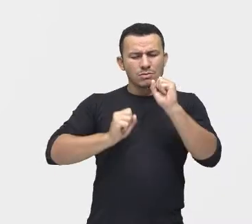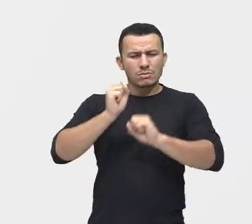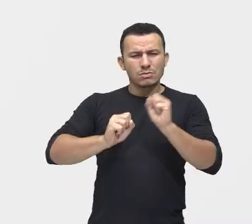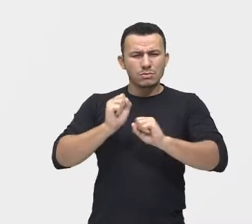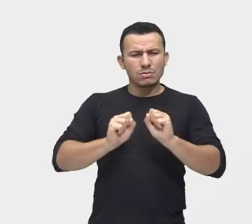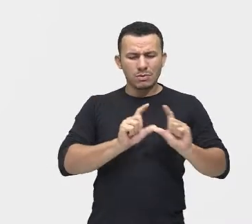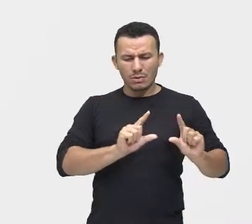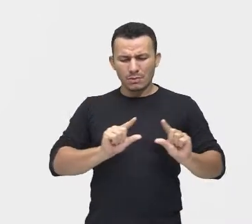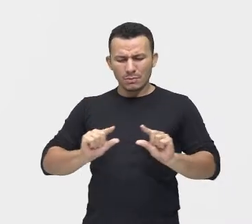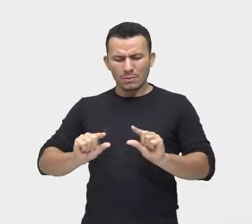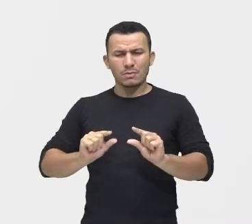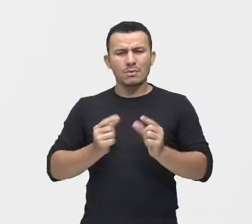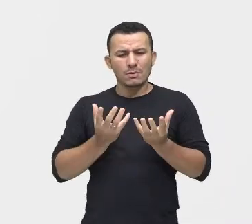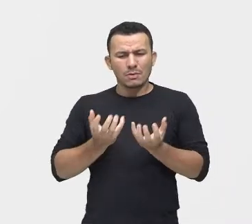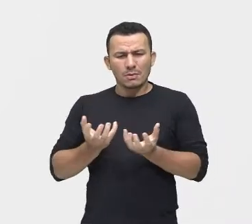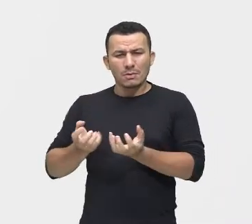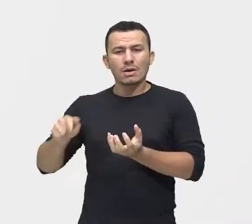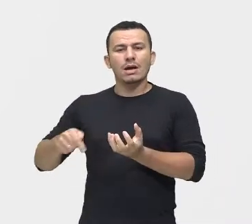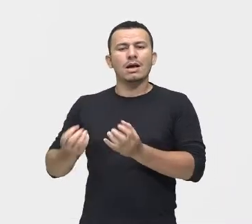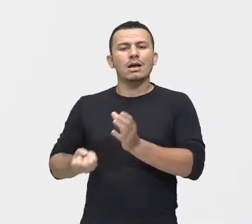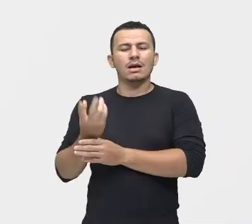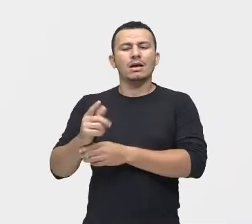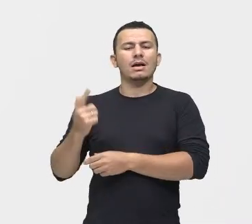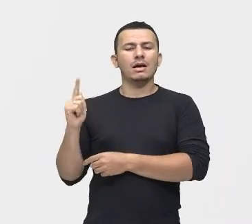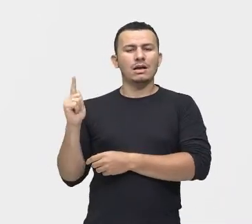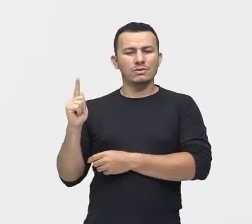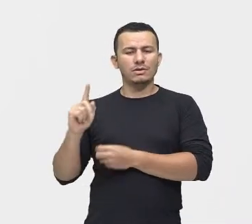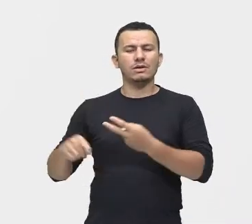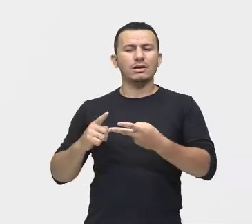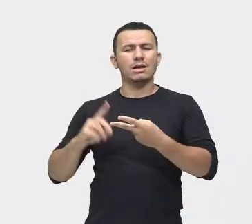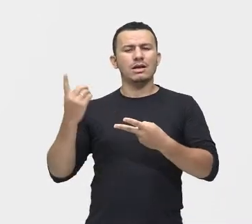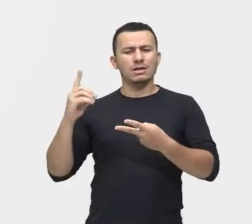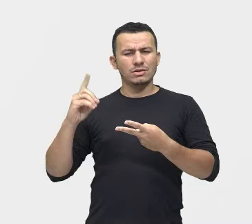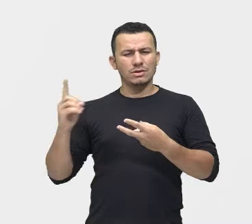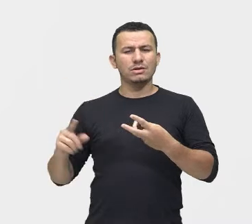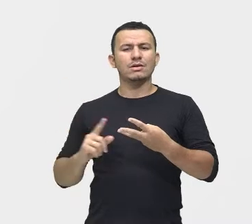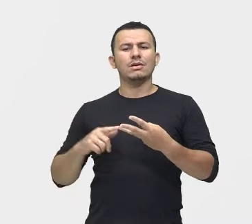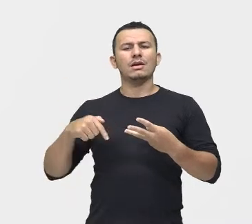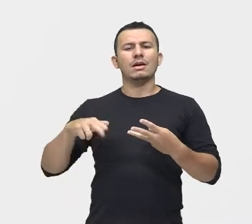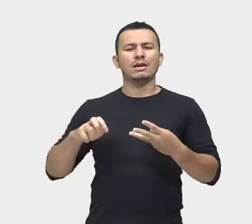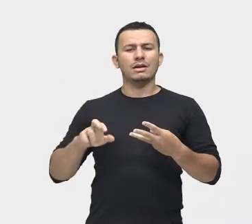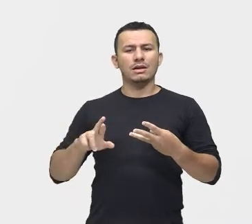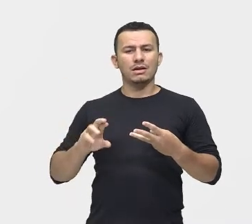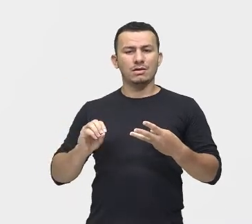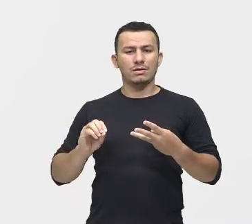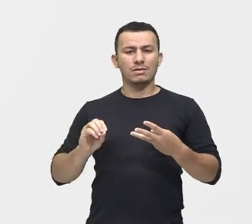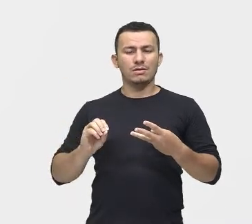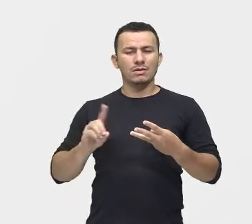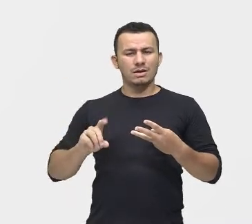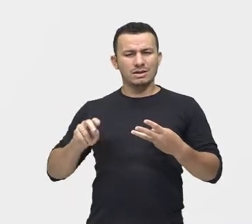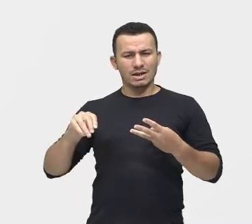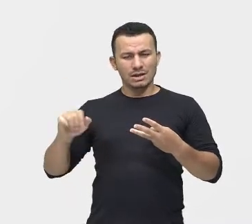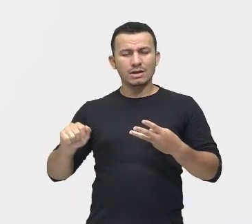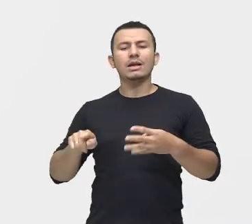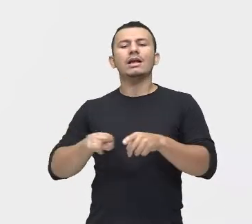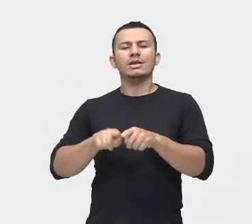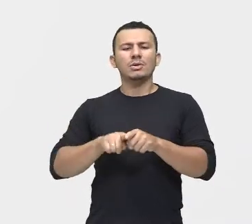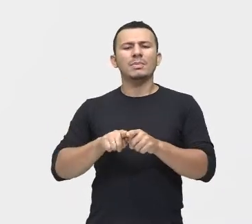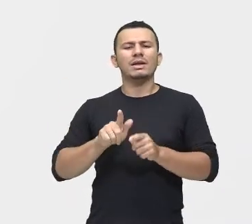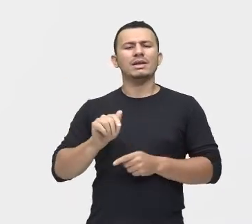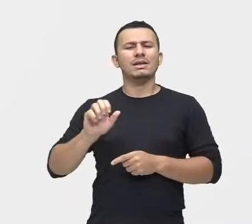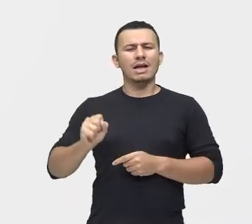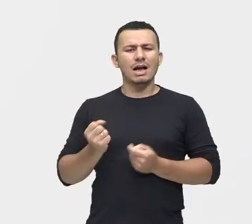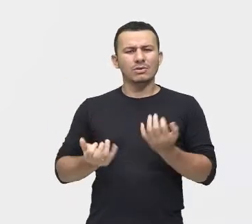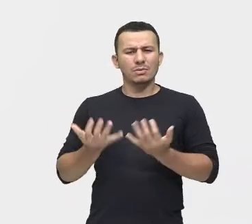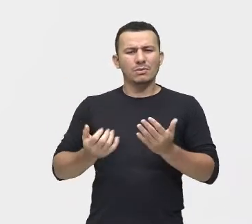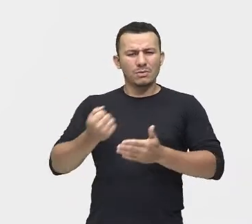à gasolina, ao óleo diesel, ao querosene, ao gás de cozinha, o gás